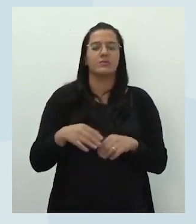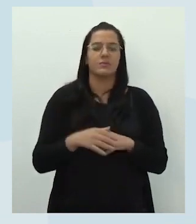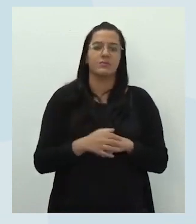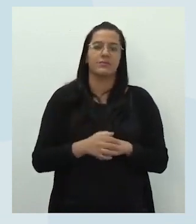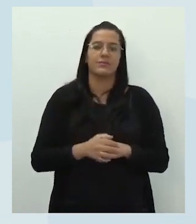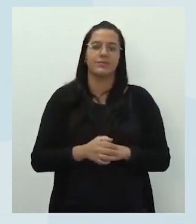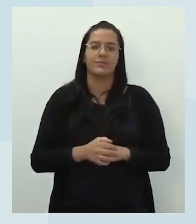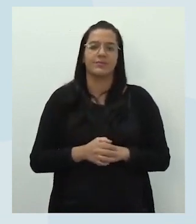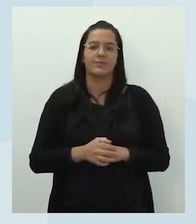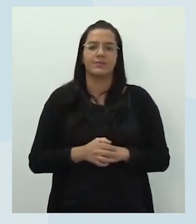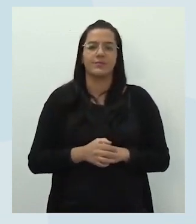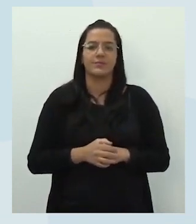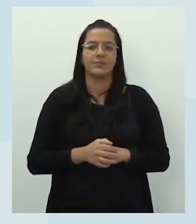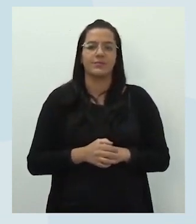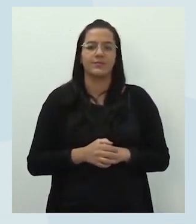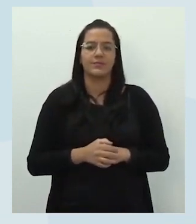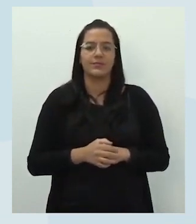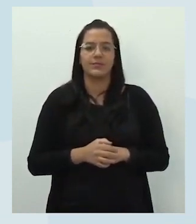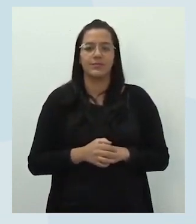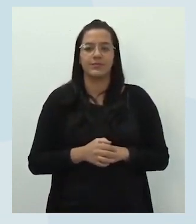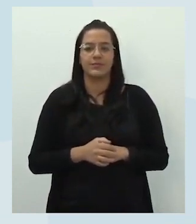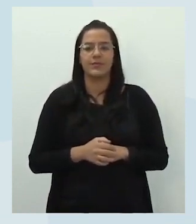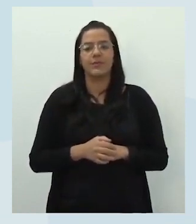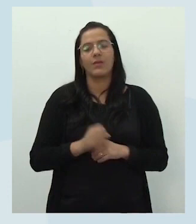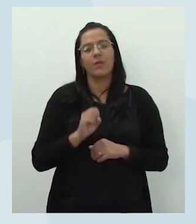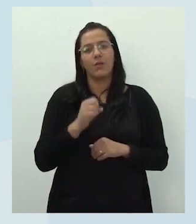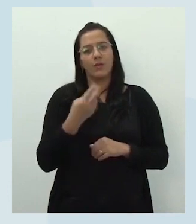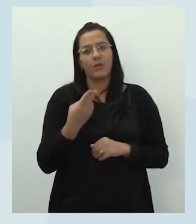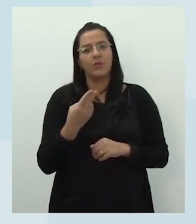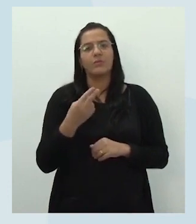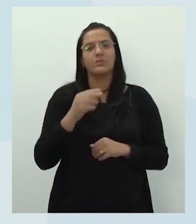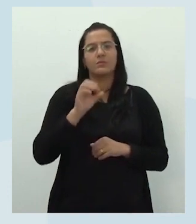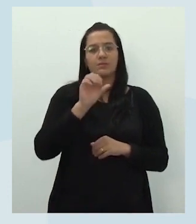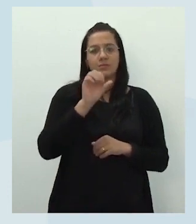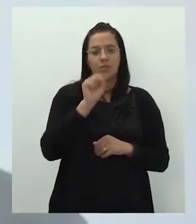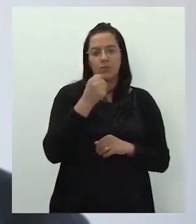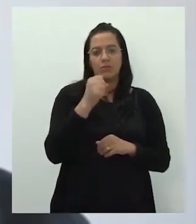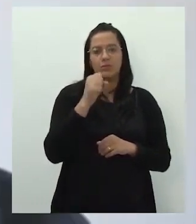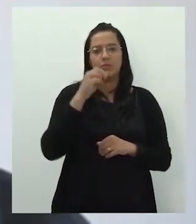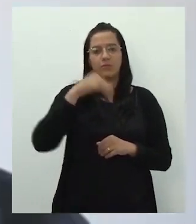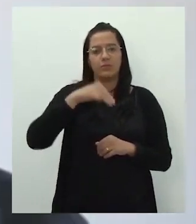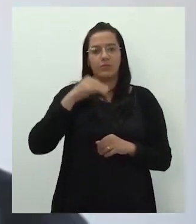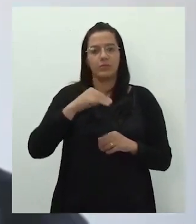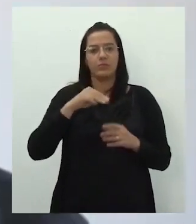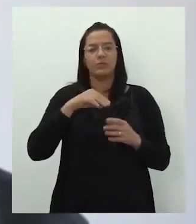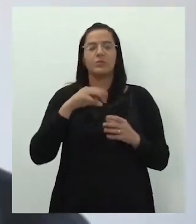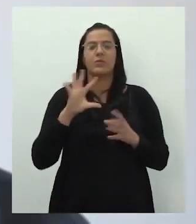minutos, se fosse arredondar, 8 minutos e 40 segundos.